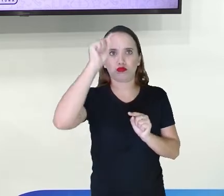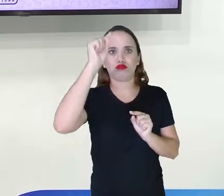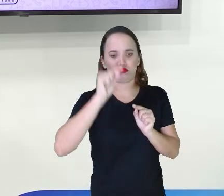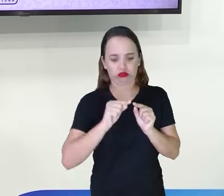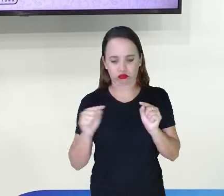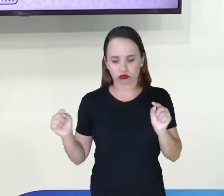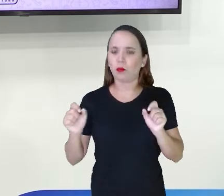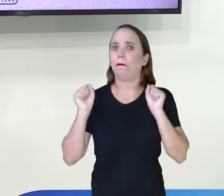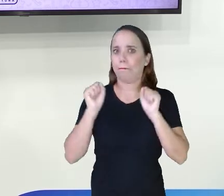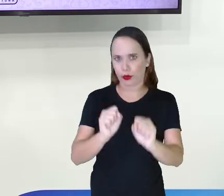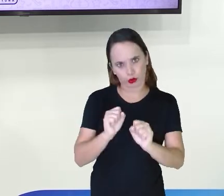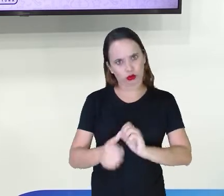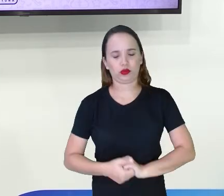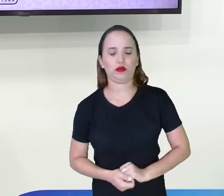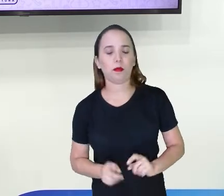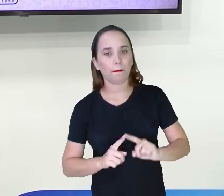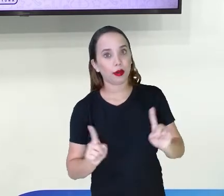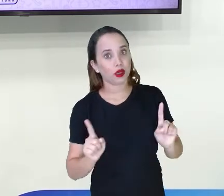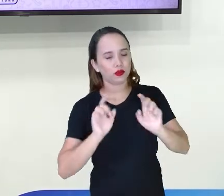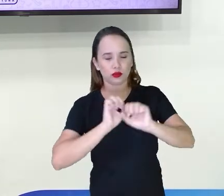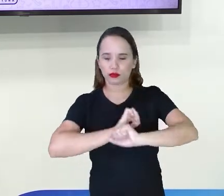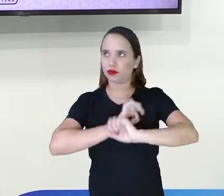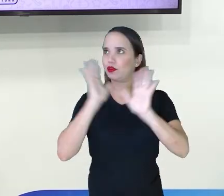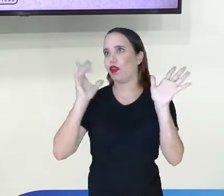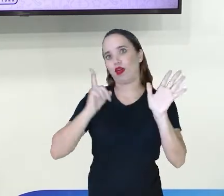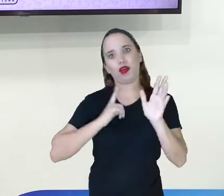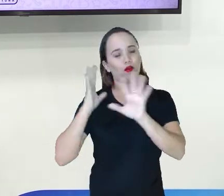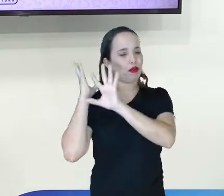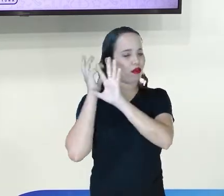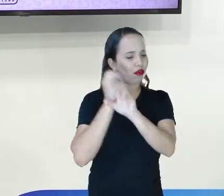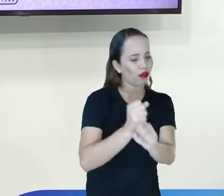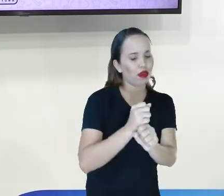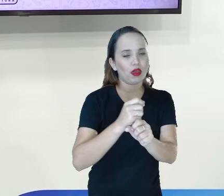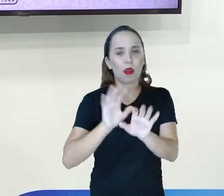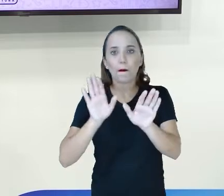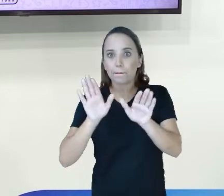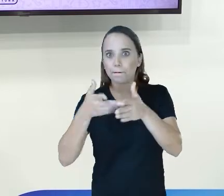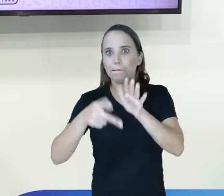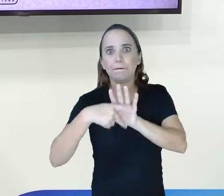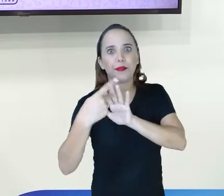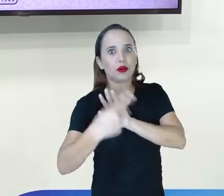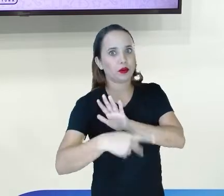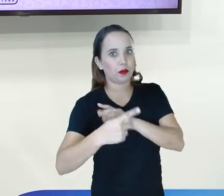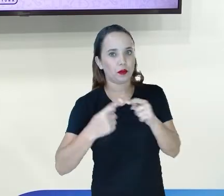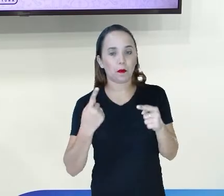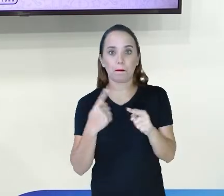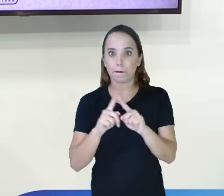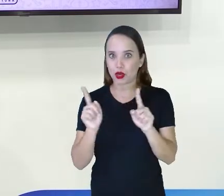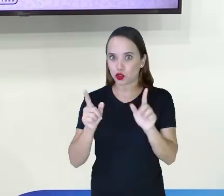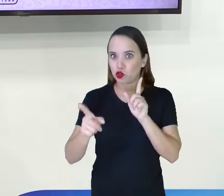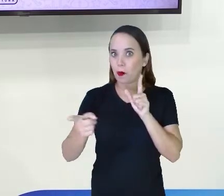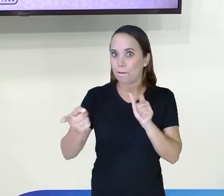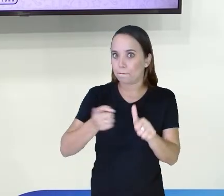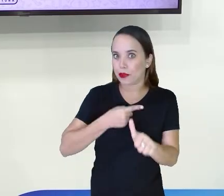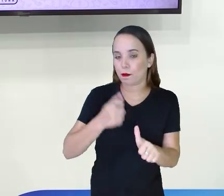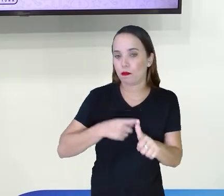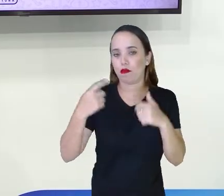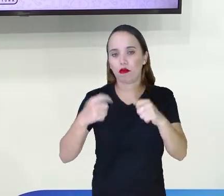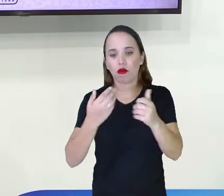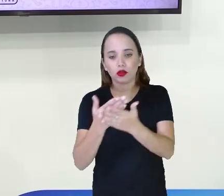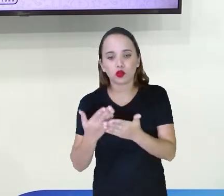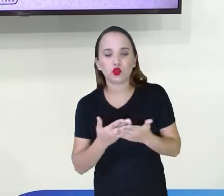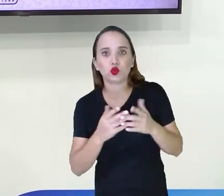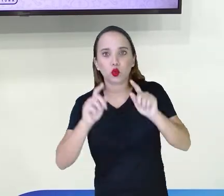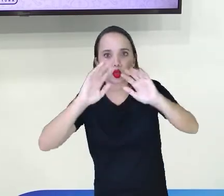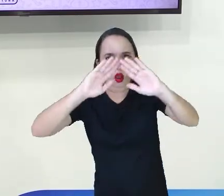pirâmide. Claro que existem cálculos específicos, né? Primeiramente, a gente precisa estudar as formas.